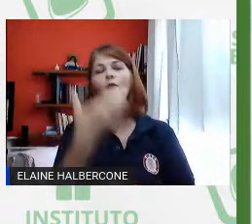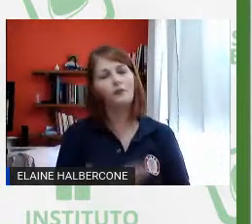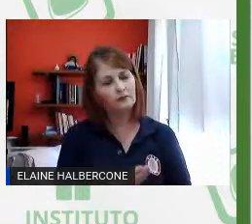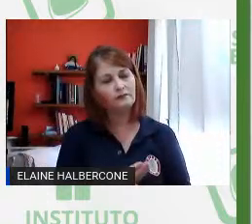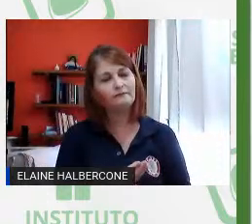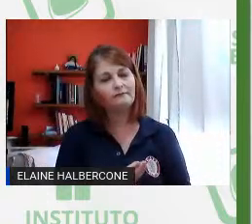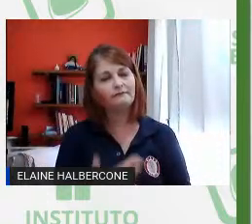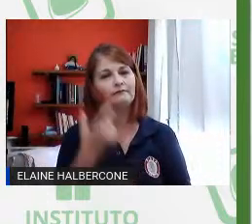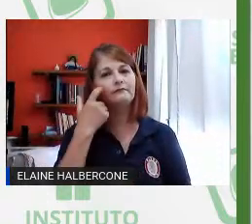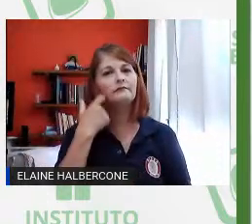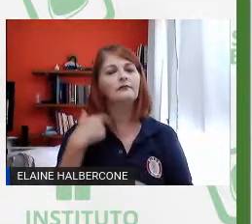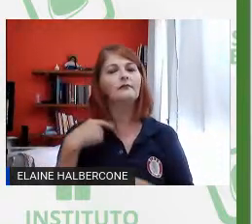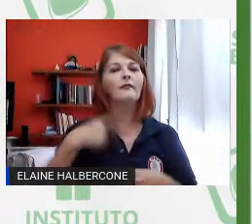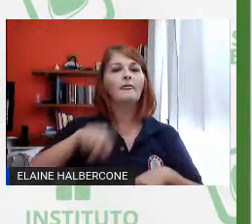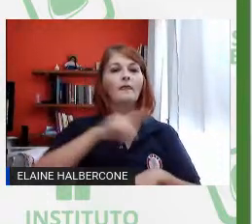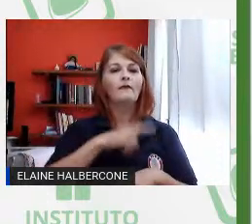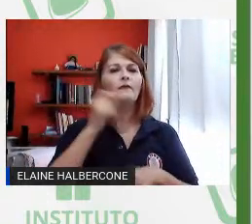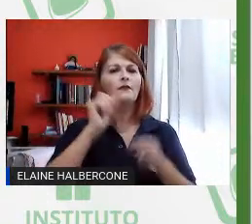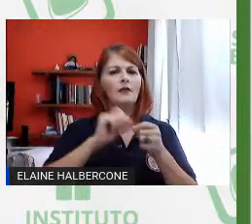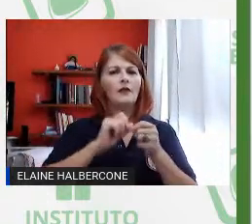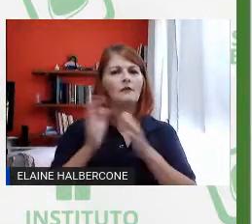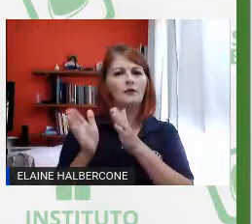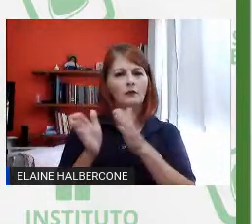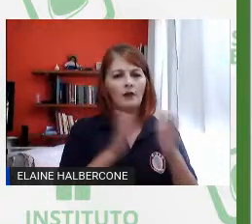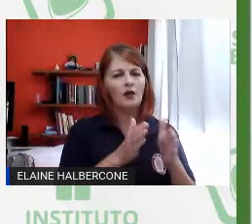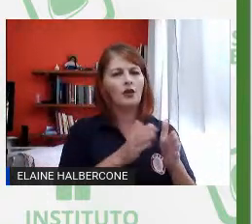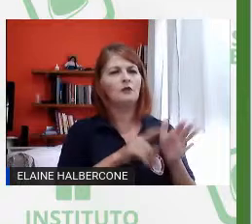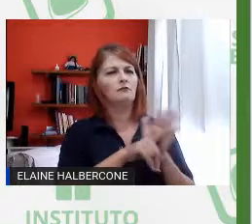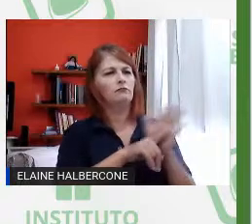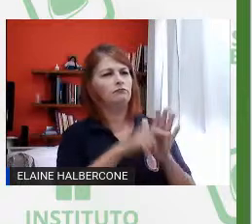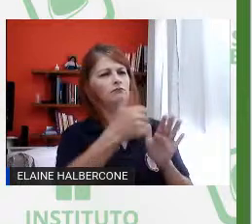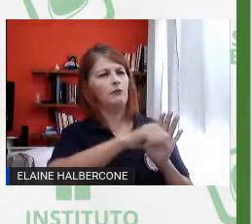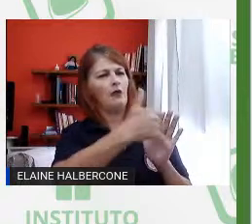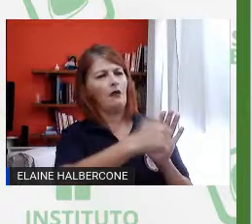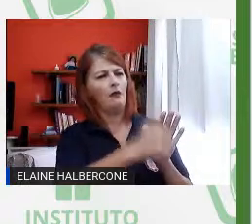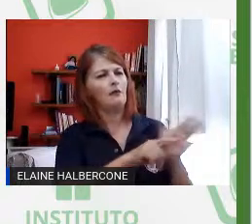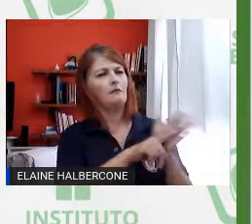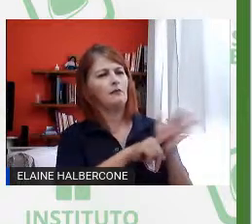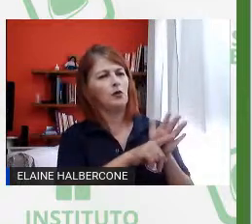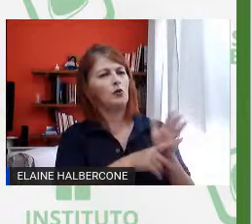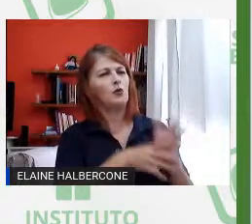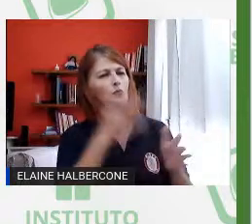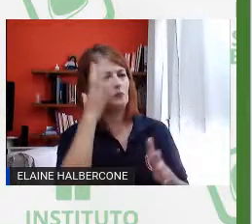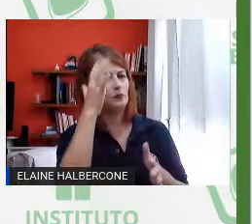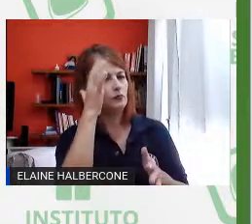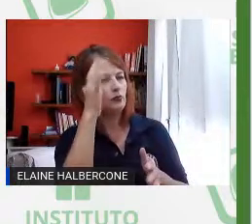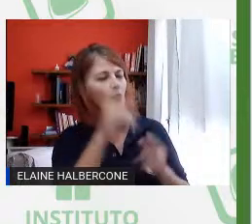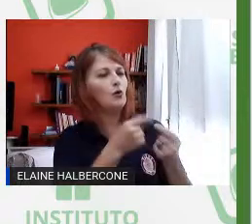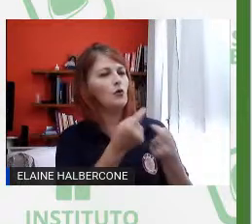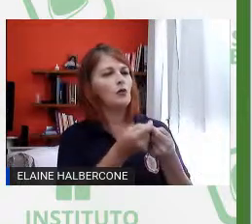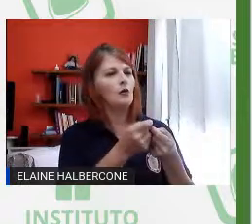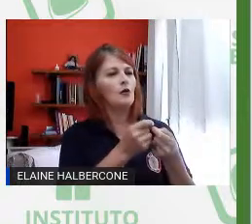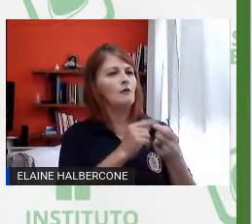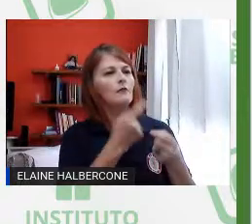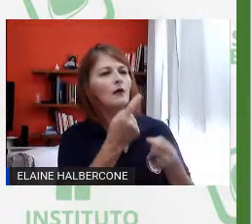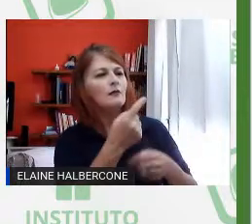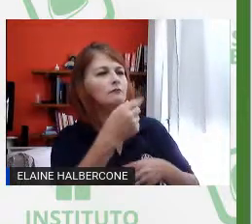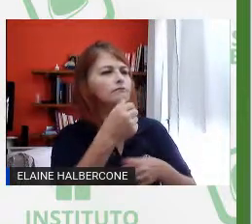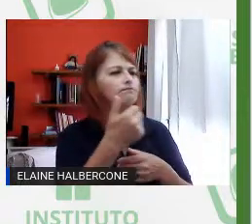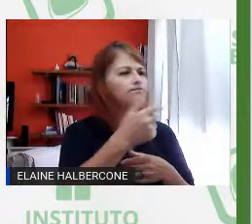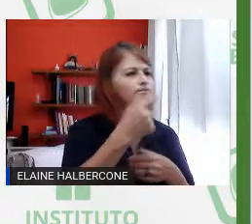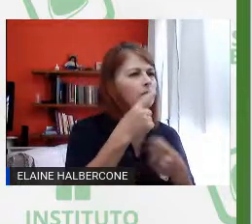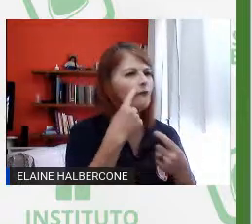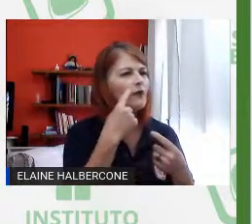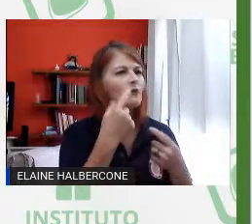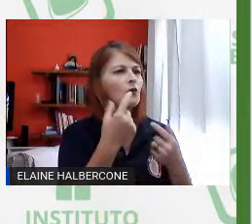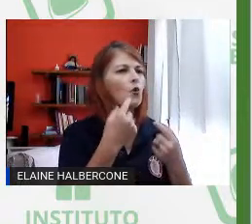fizemos toda aquela parte crítica, toda aquela análise crítica e teórica, onde dessa análise crítica e teórica nós